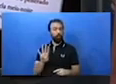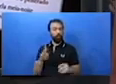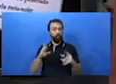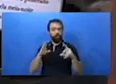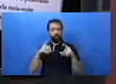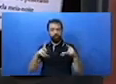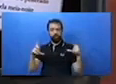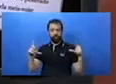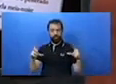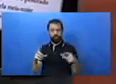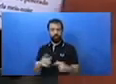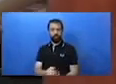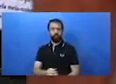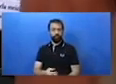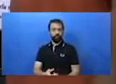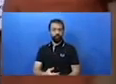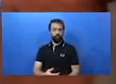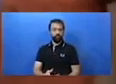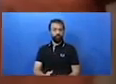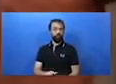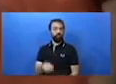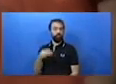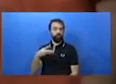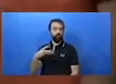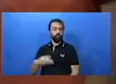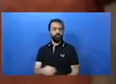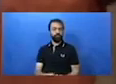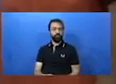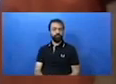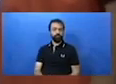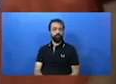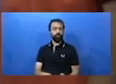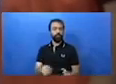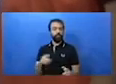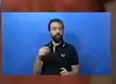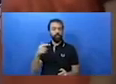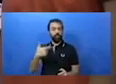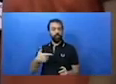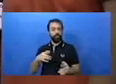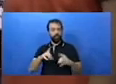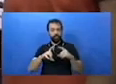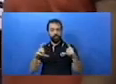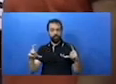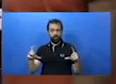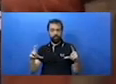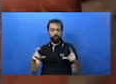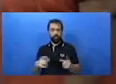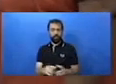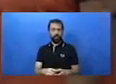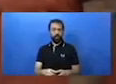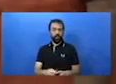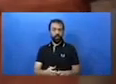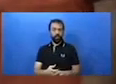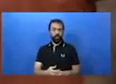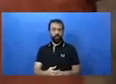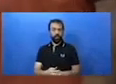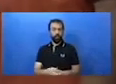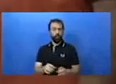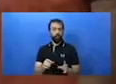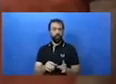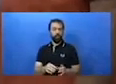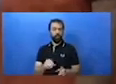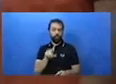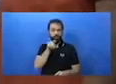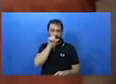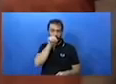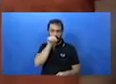nosso cordelzinho aqui lateral. Terceiro, na sétima estrofe, o cordelista afirma que o pombo é mensageiro. Por que